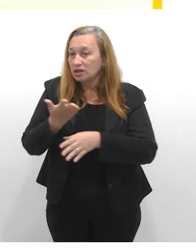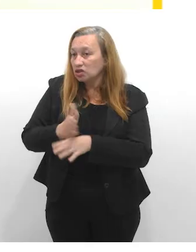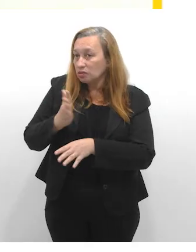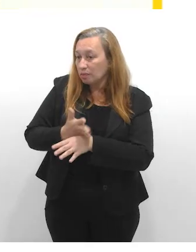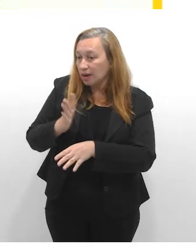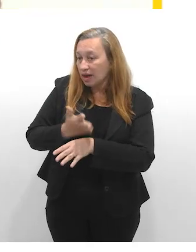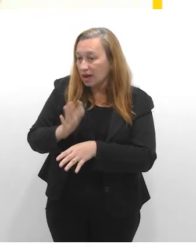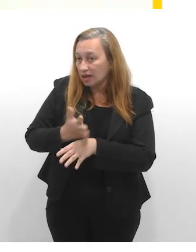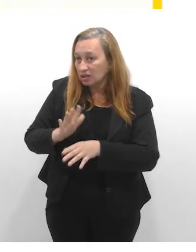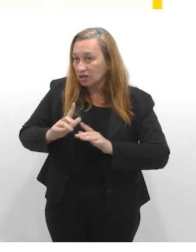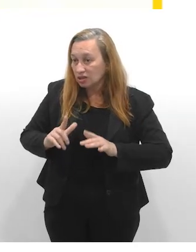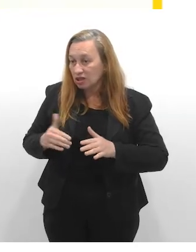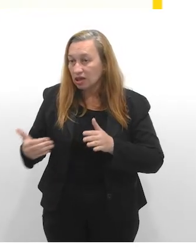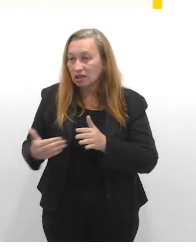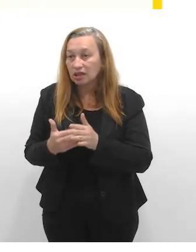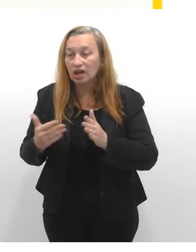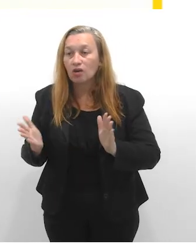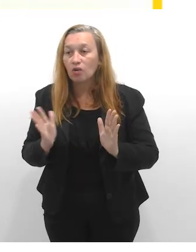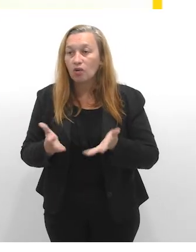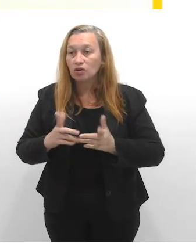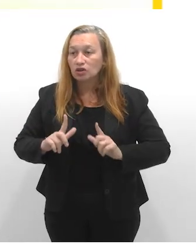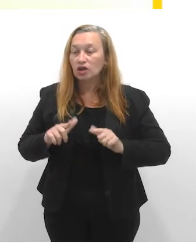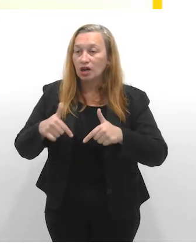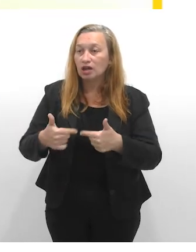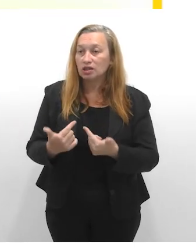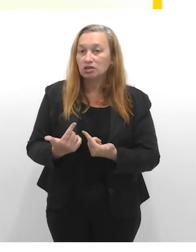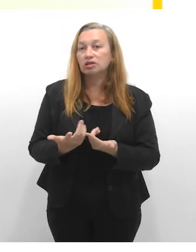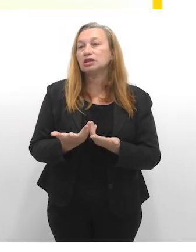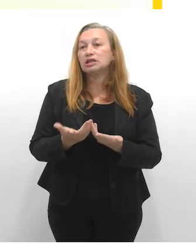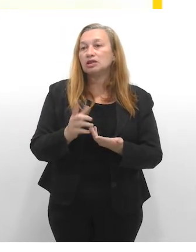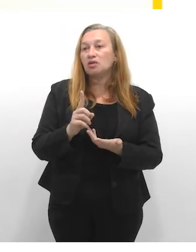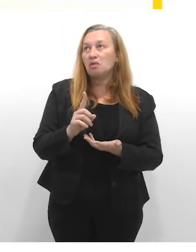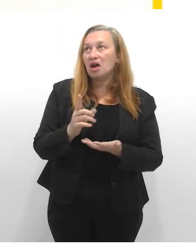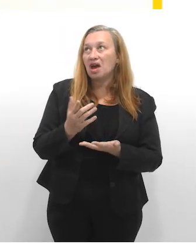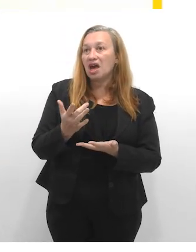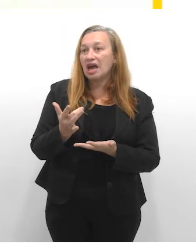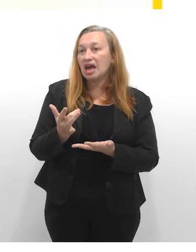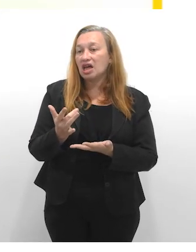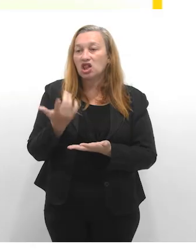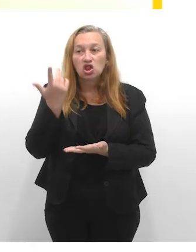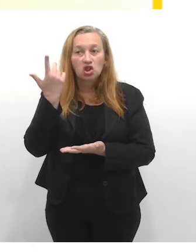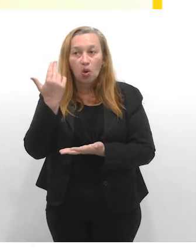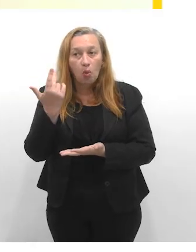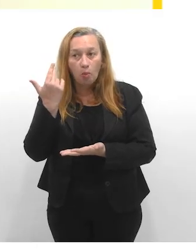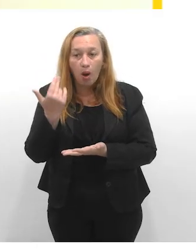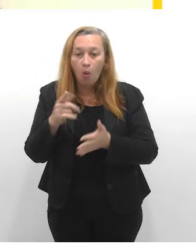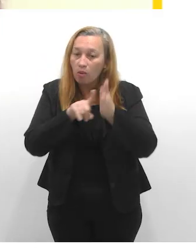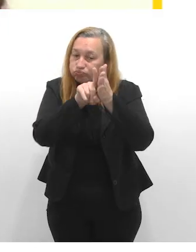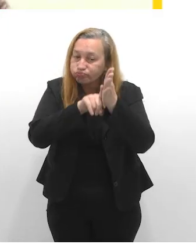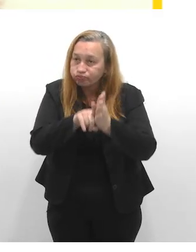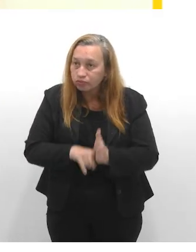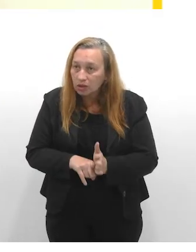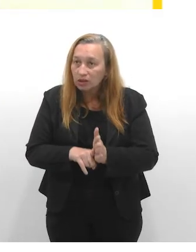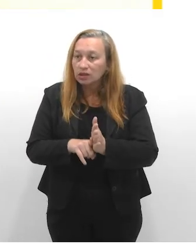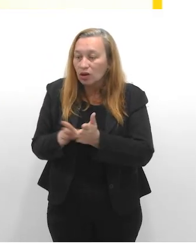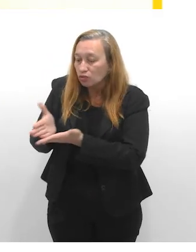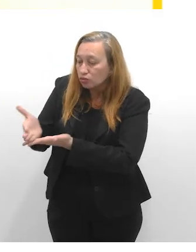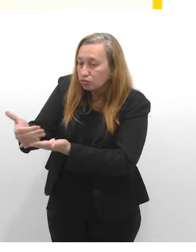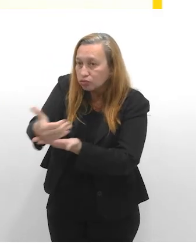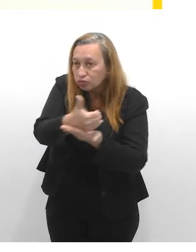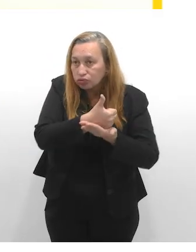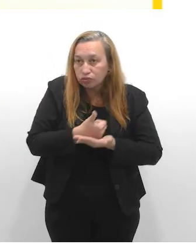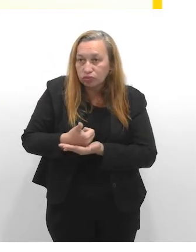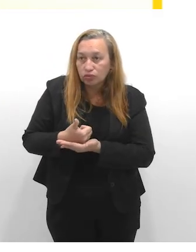diversas práticas de Estado que perduram até hoje. E aí não é nenhuma coincidência que a gente, ao analisar os dados